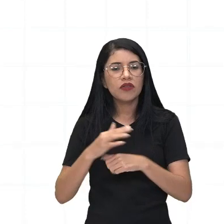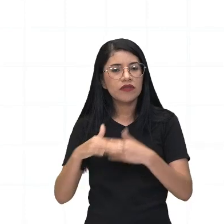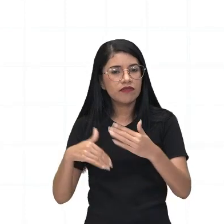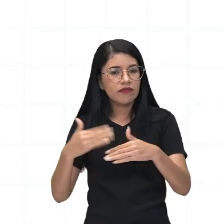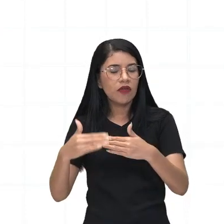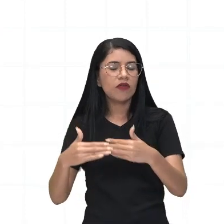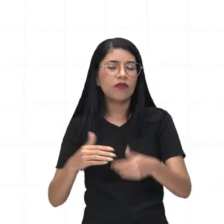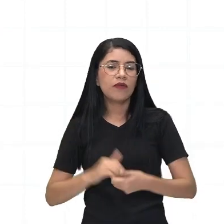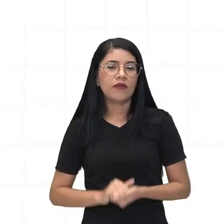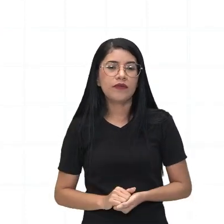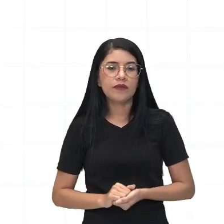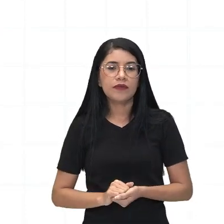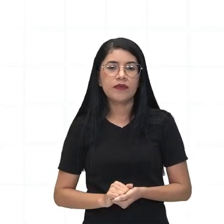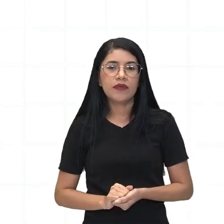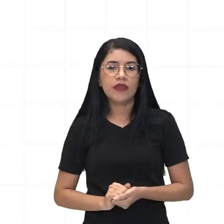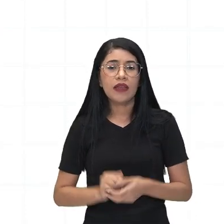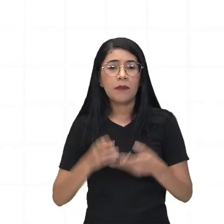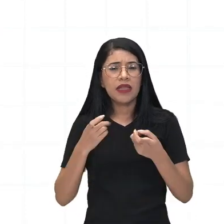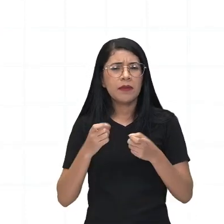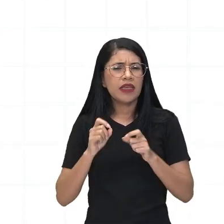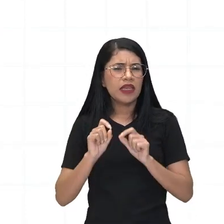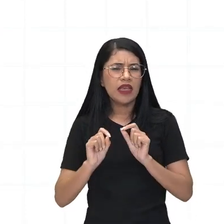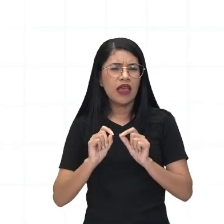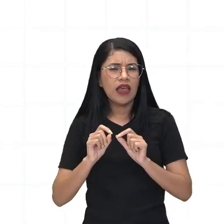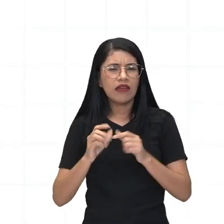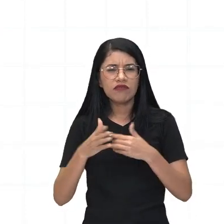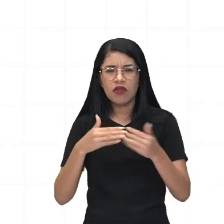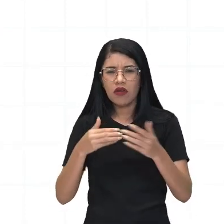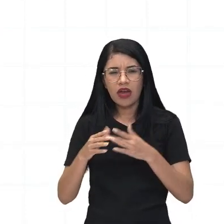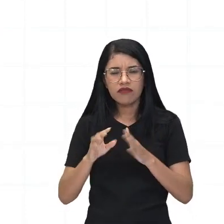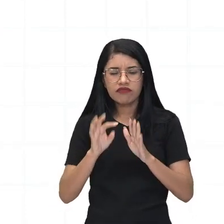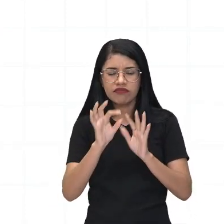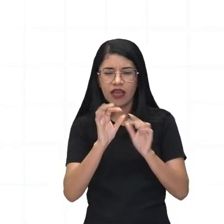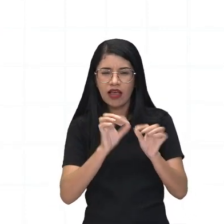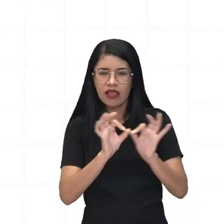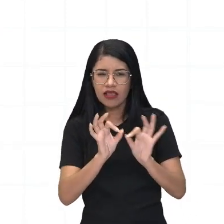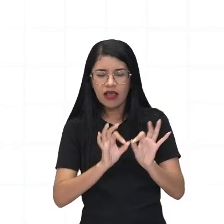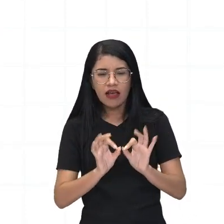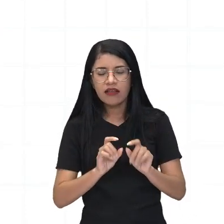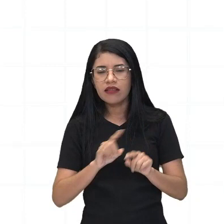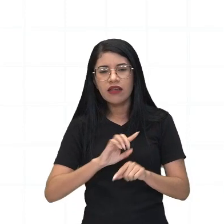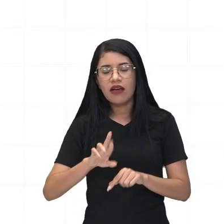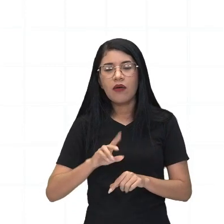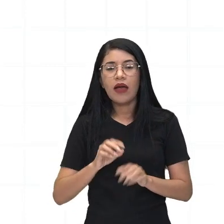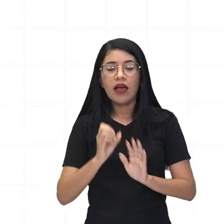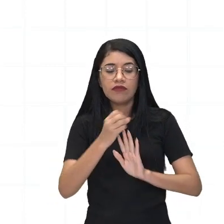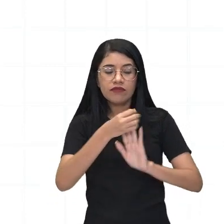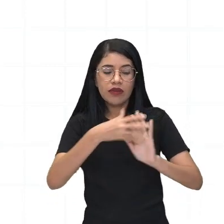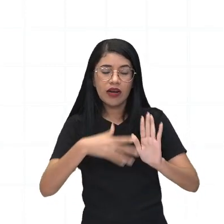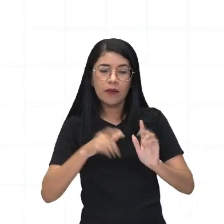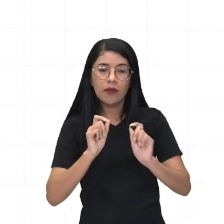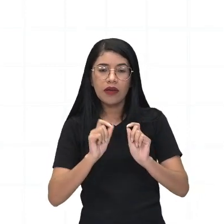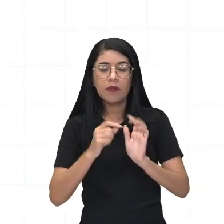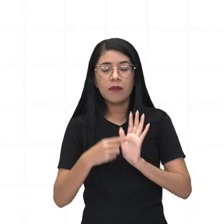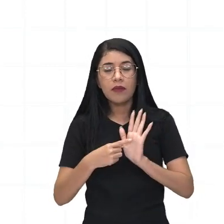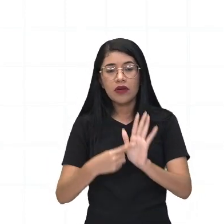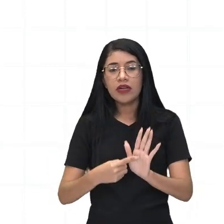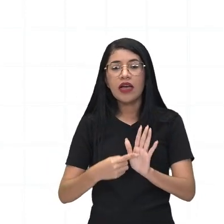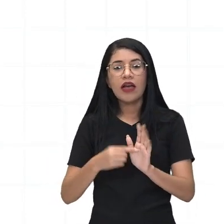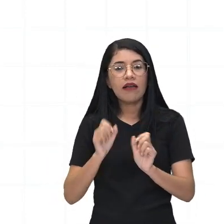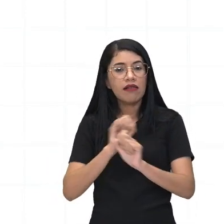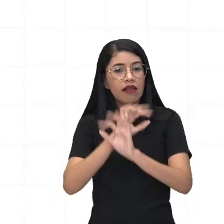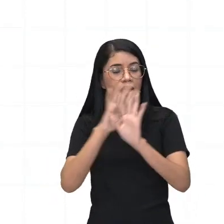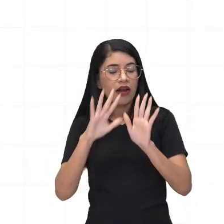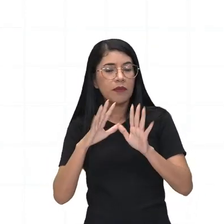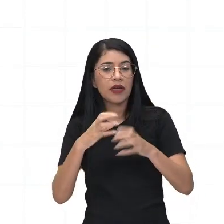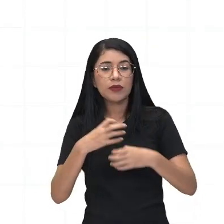pessoa. Então vejam que nada é aleatório. As figuras de linguagem vão aparecendo justamente para enfatizar esses sentidos e